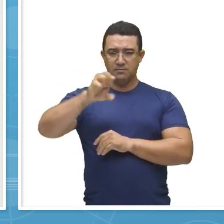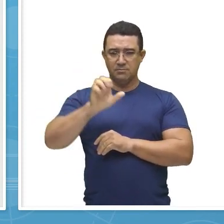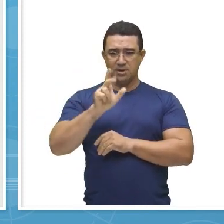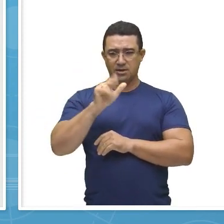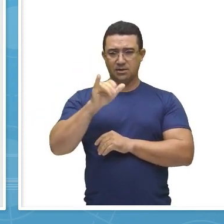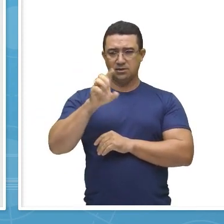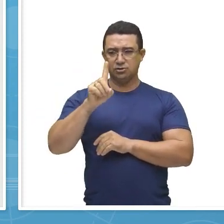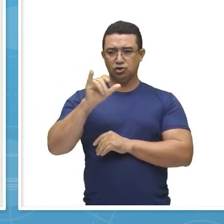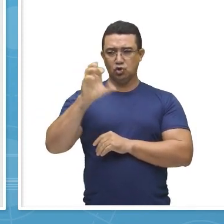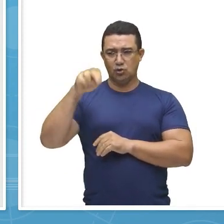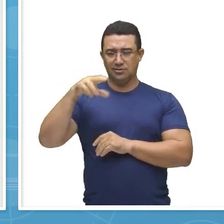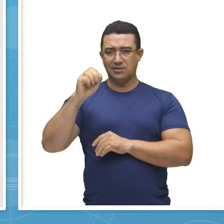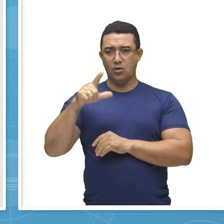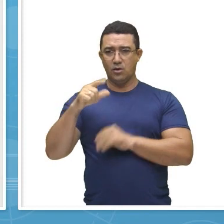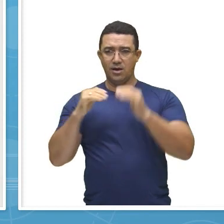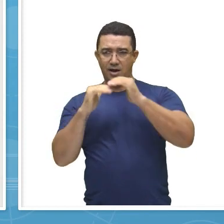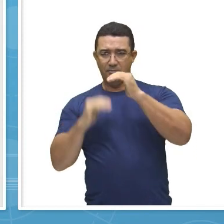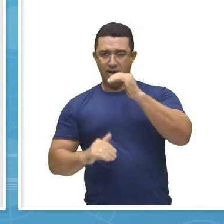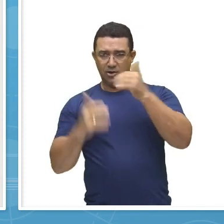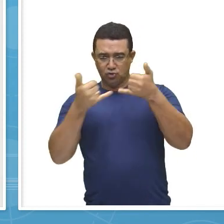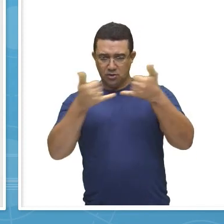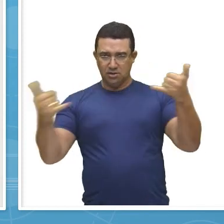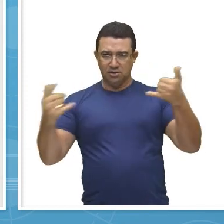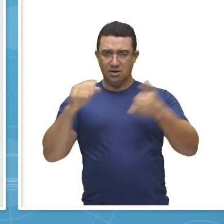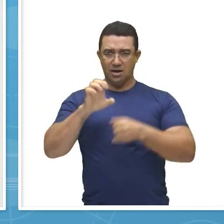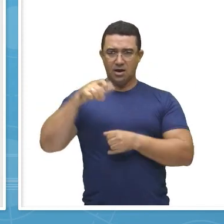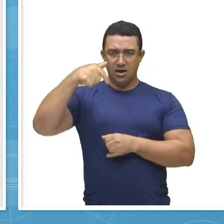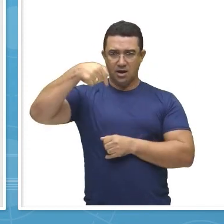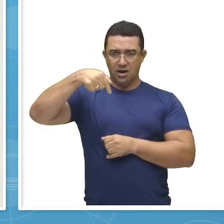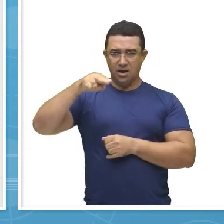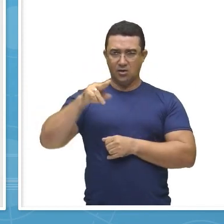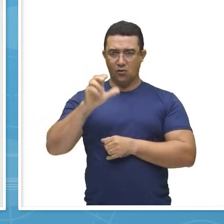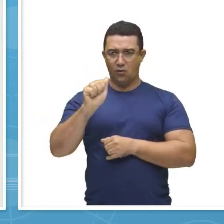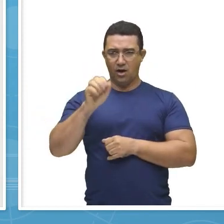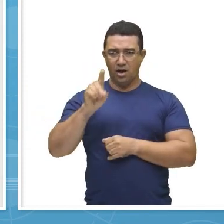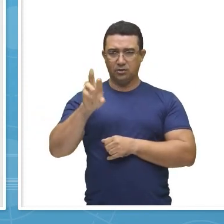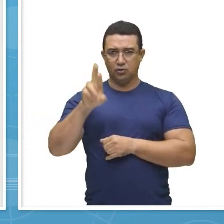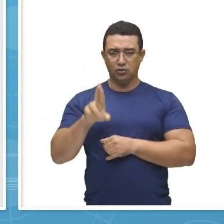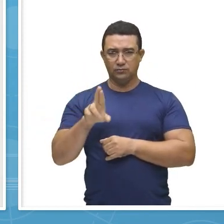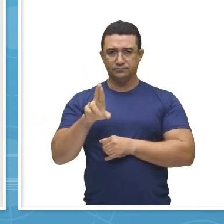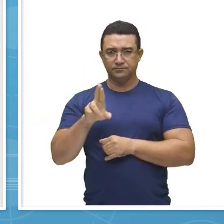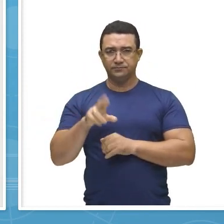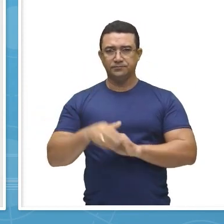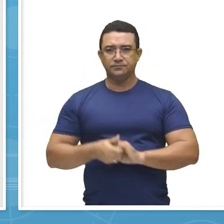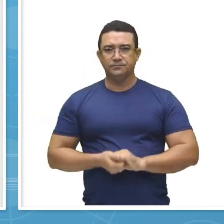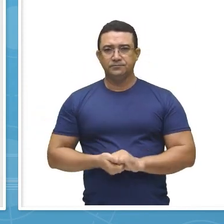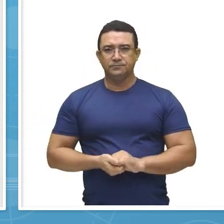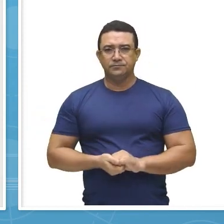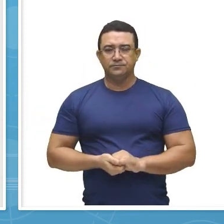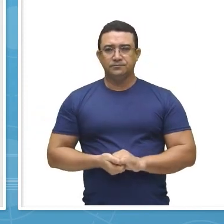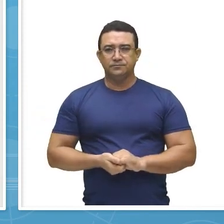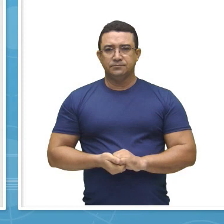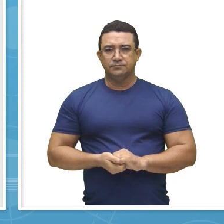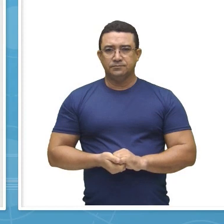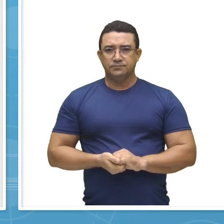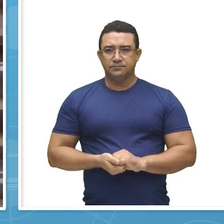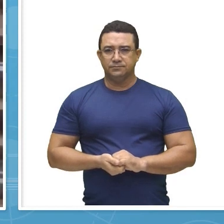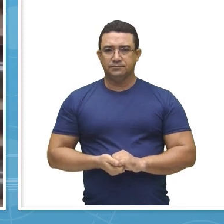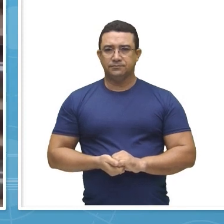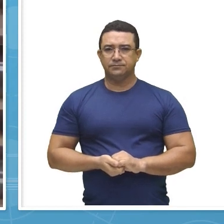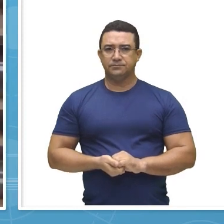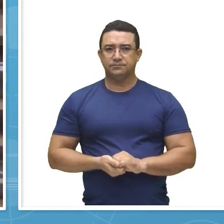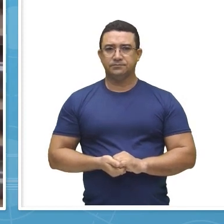da linha do Equador. Então, Laurásia e Gondwana se fragmentaram, vieram ali, né, do início da